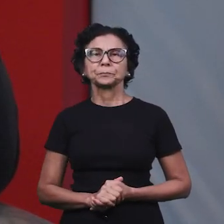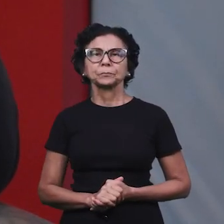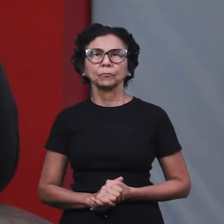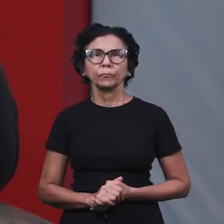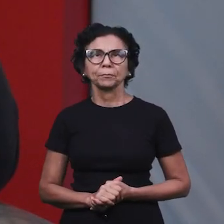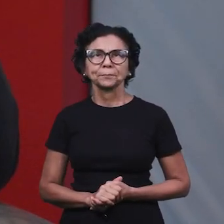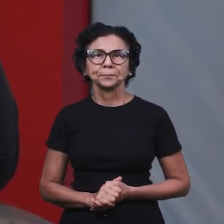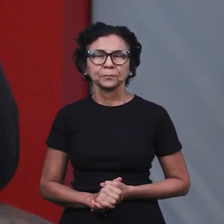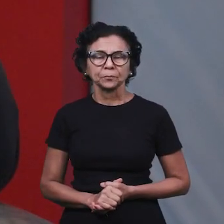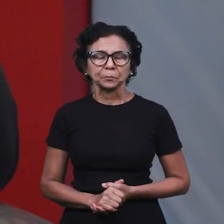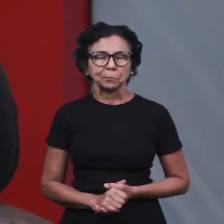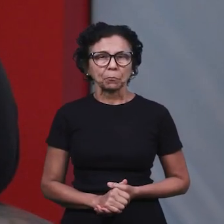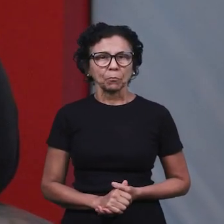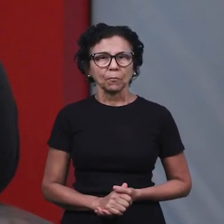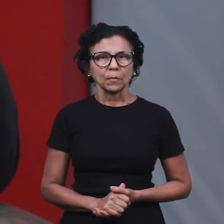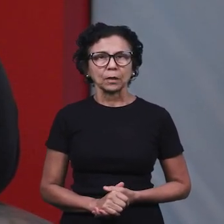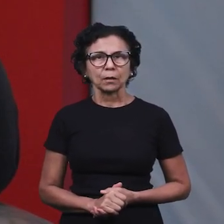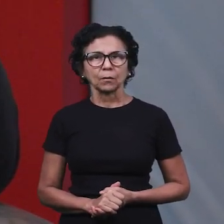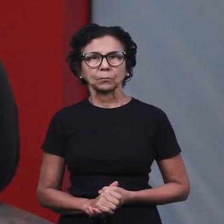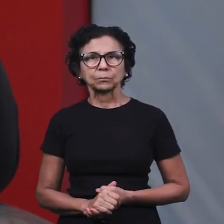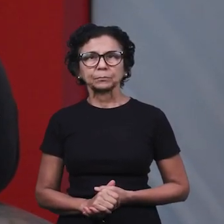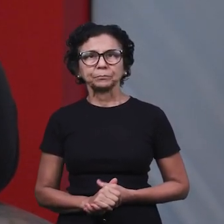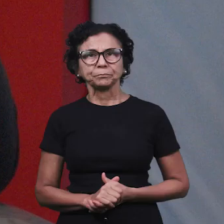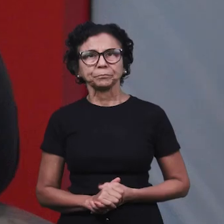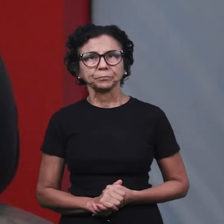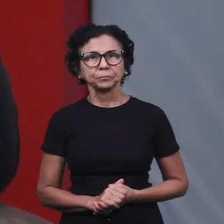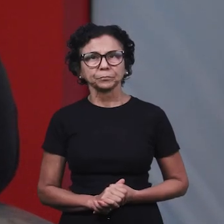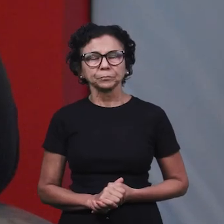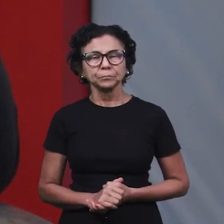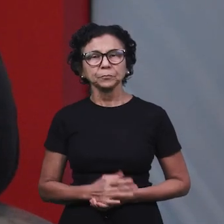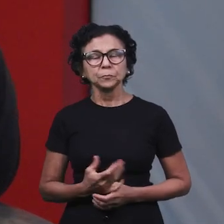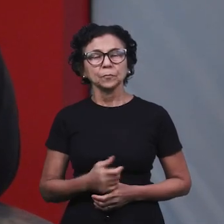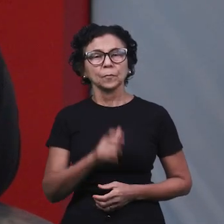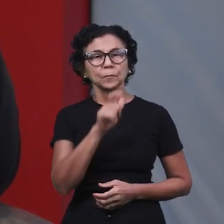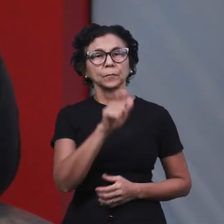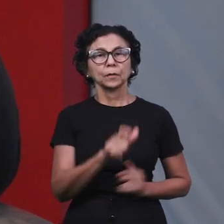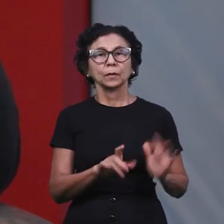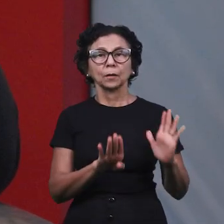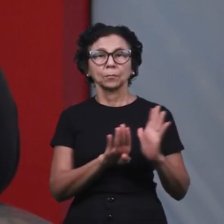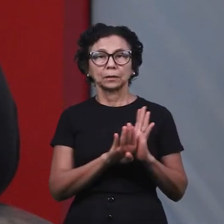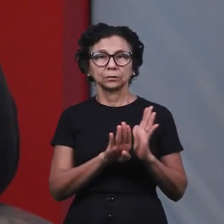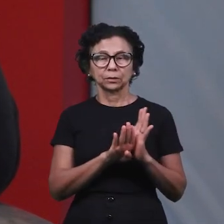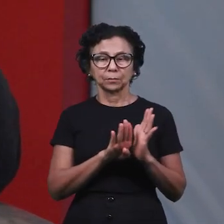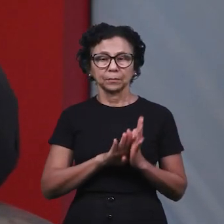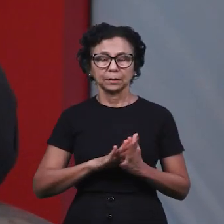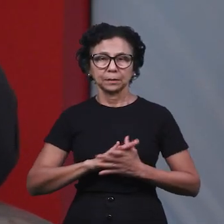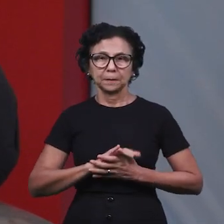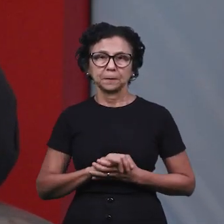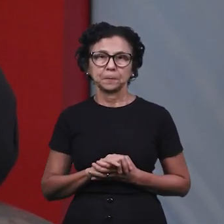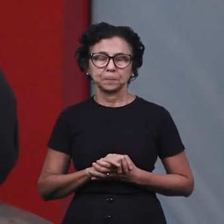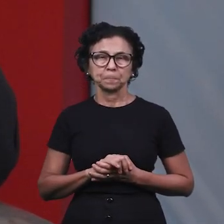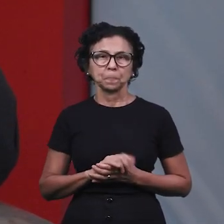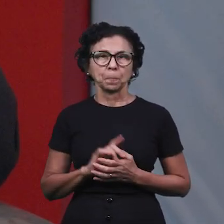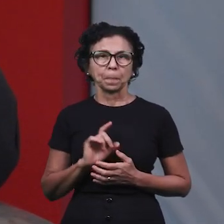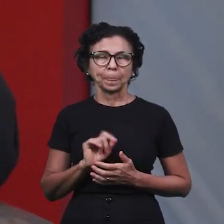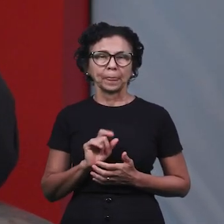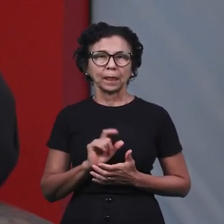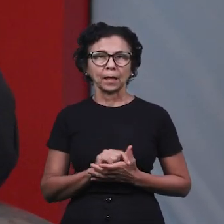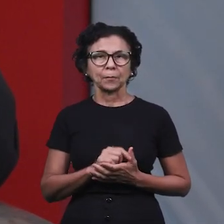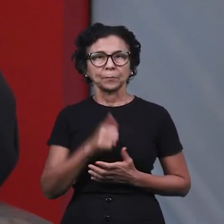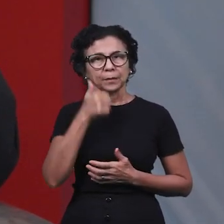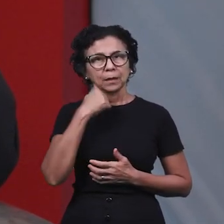Santo. O Espírito Santo é aquele que é gerado no último instante. E Benjamim traz uma particularidade,